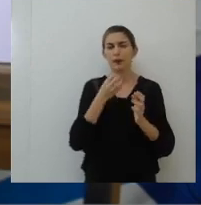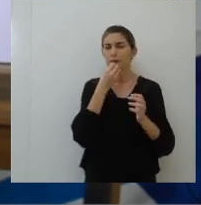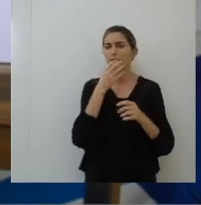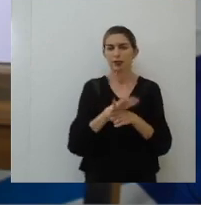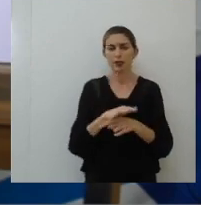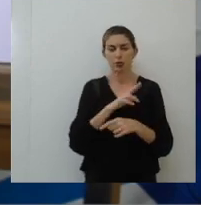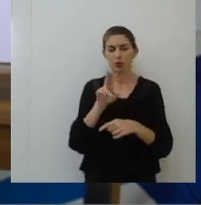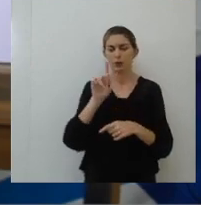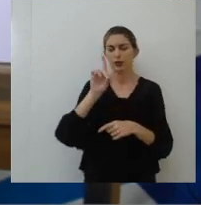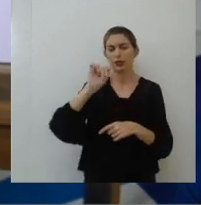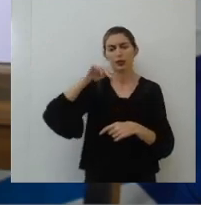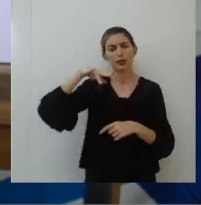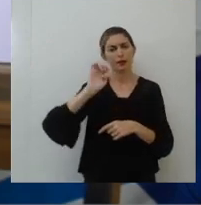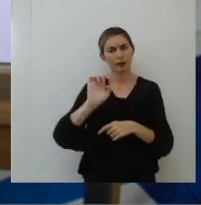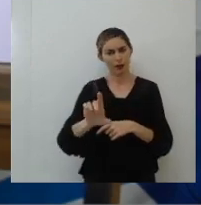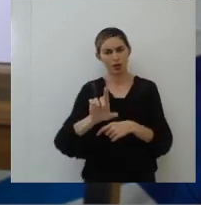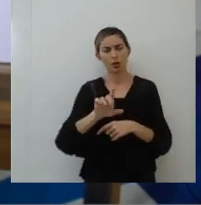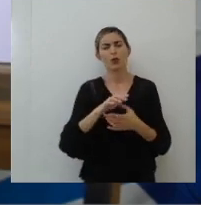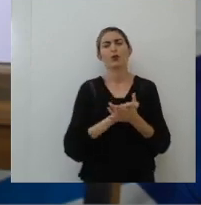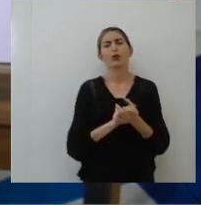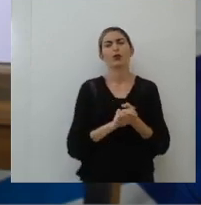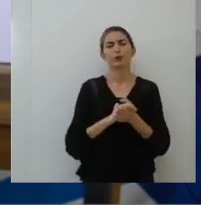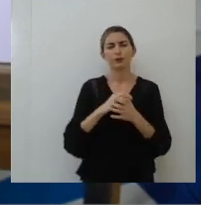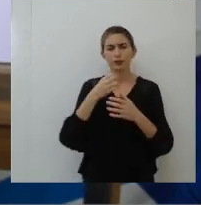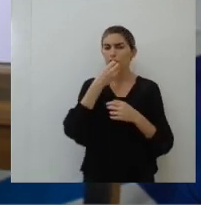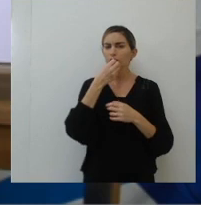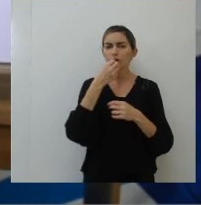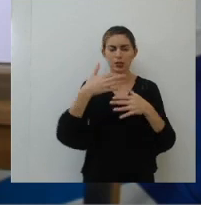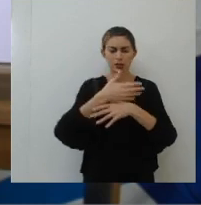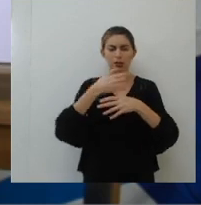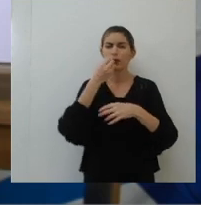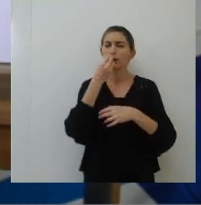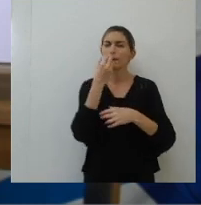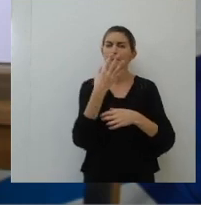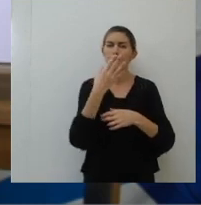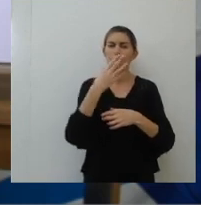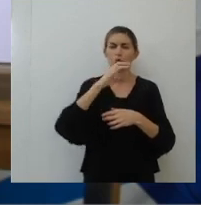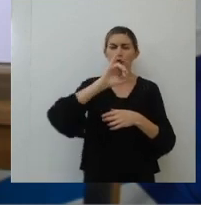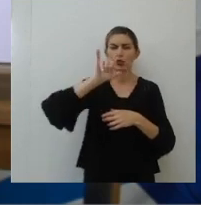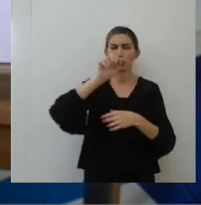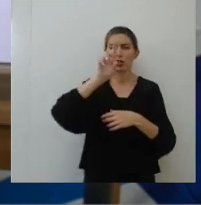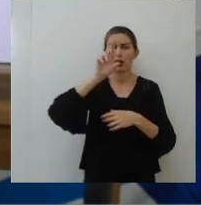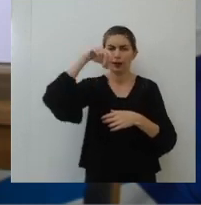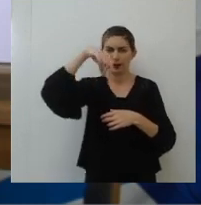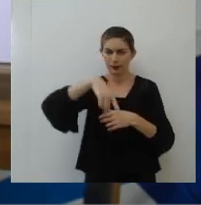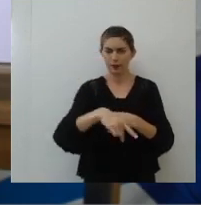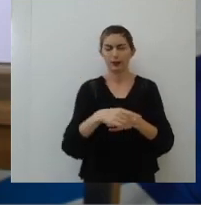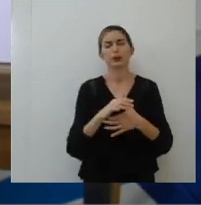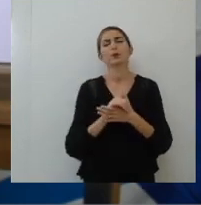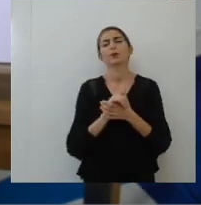professor, me chamo Daniel, sou aluno da EREM, Dr. Mota Silveira de Bom Jardim. Mais uma vez a galera de Bom Jardim participando.